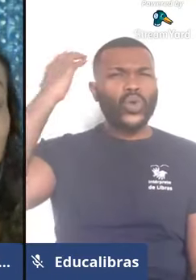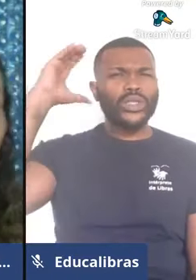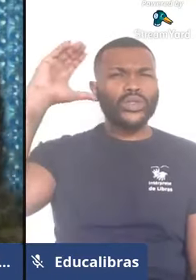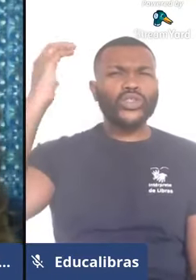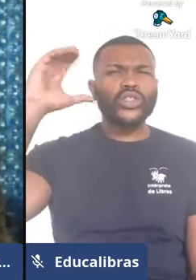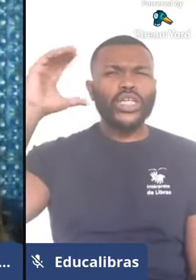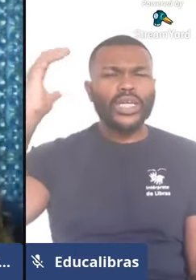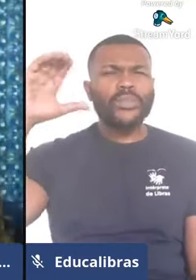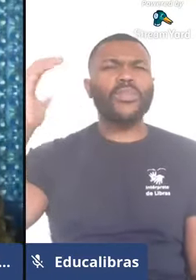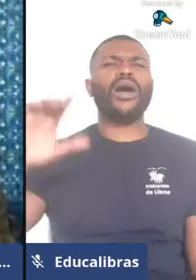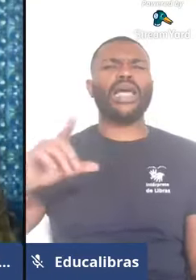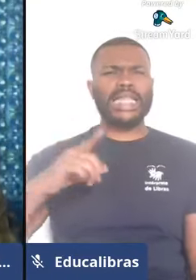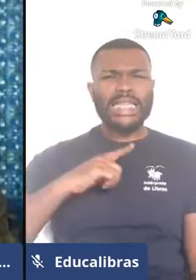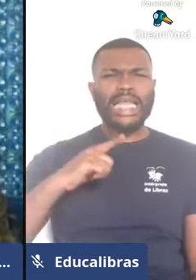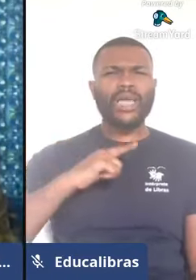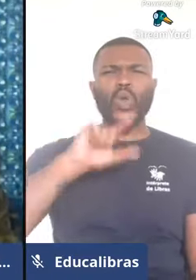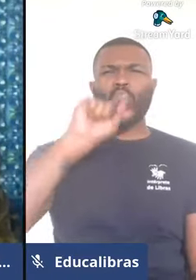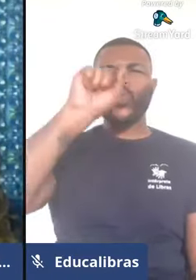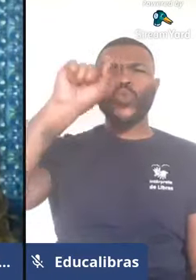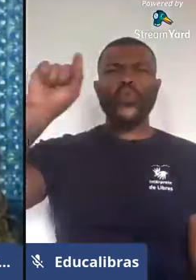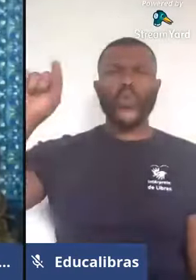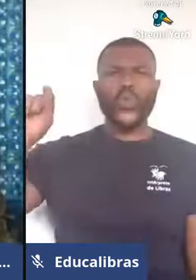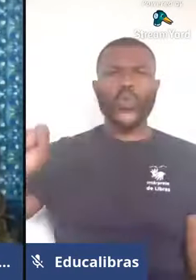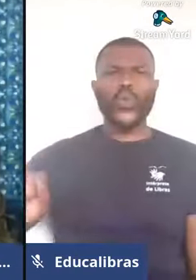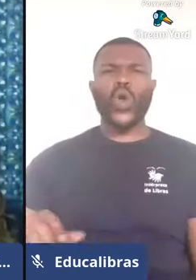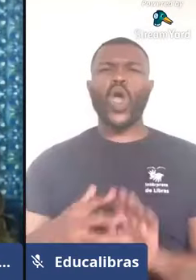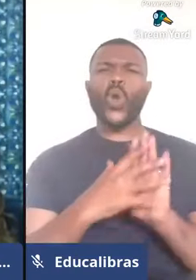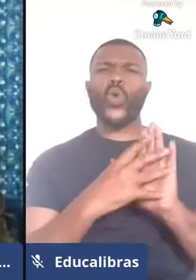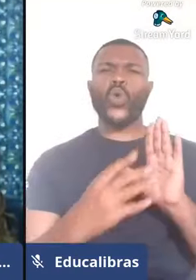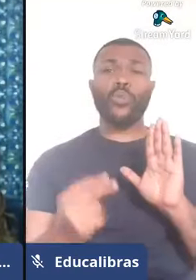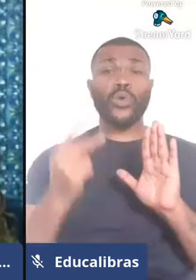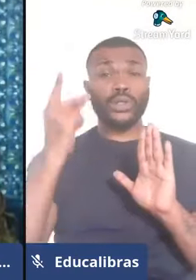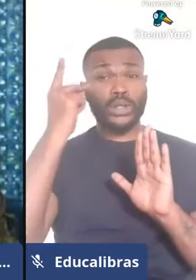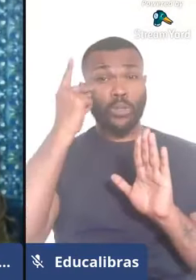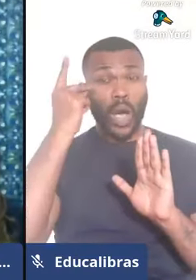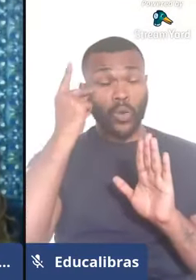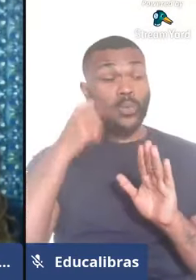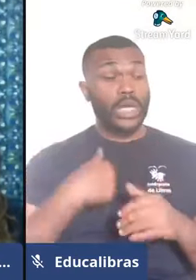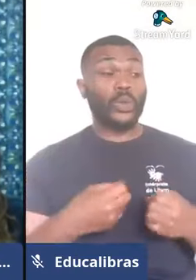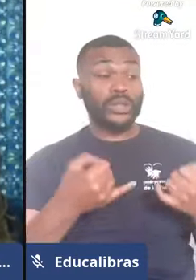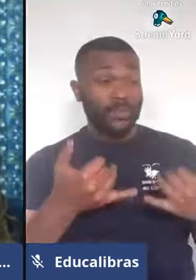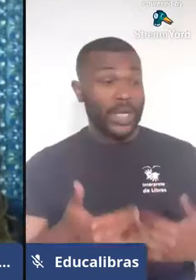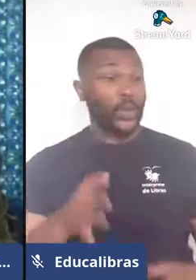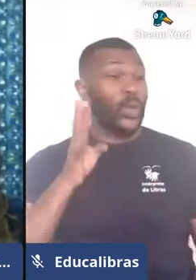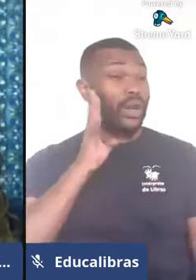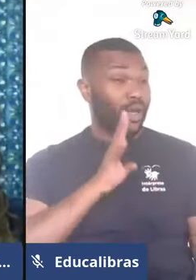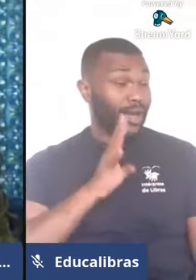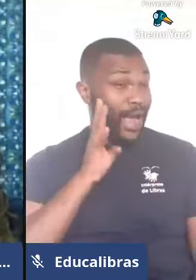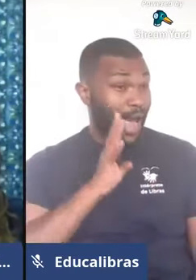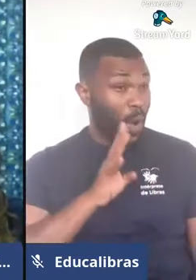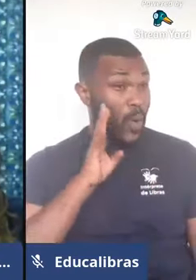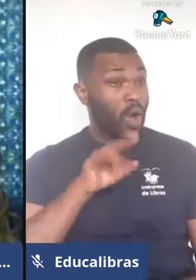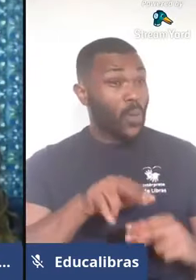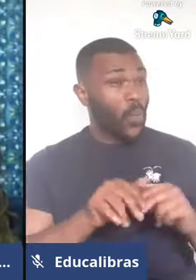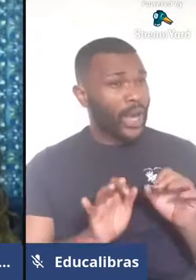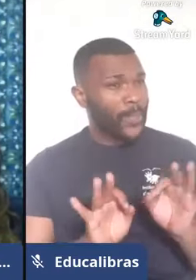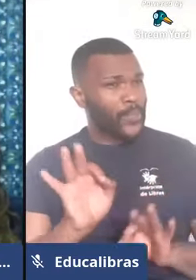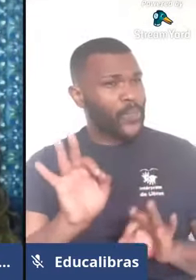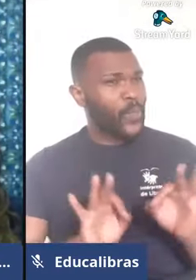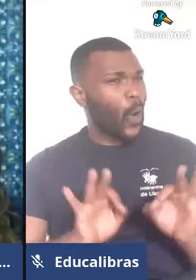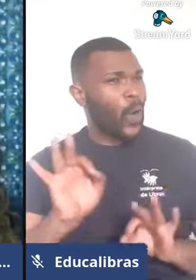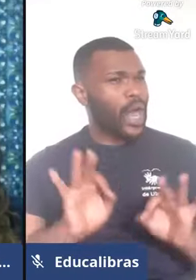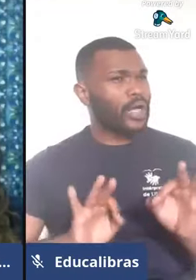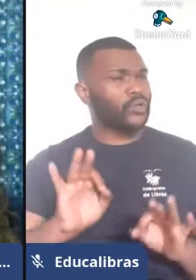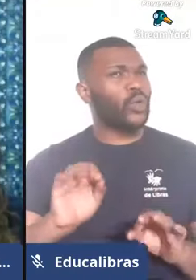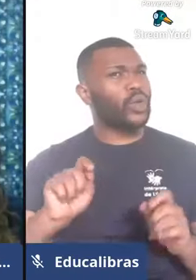mas nossa, tem. Eu falo até que eu acho que seria muito legal. Até teve um tempo que o pessoal estava bolando uma coisa assim. Eu não sei se foi para frente,